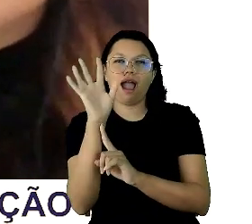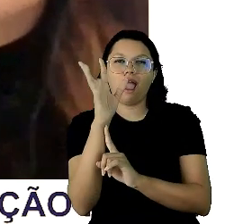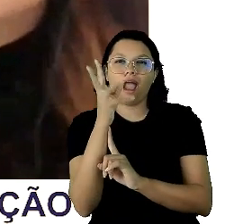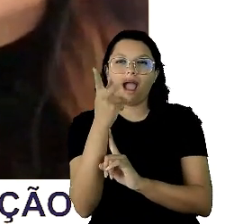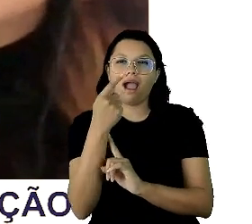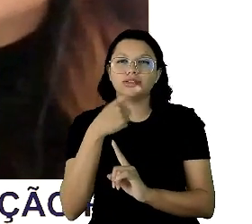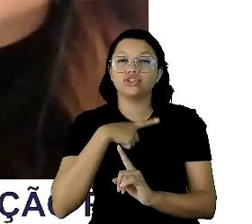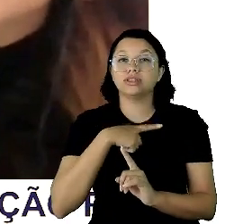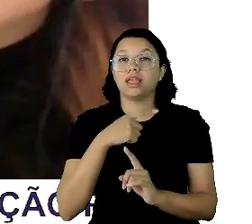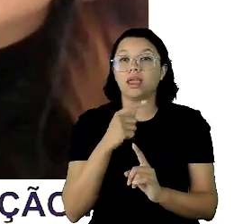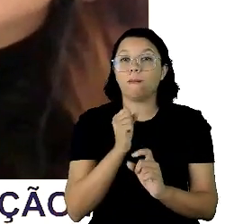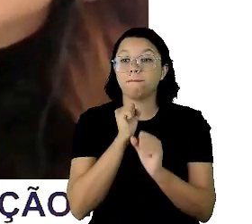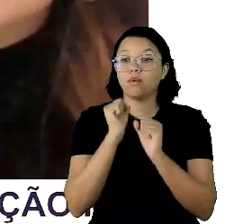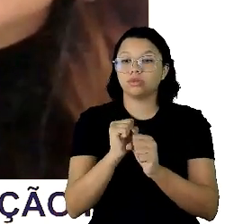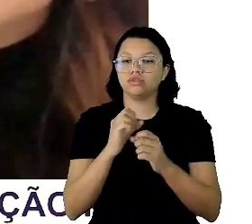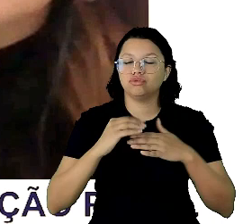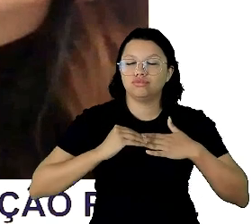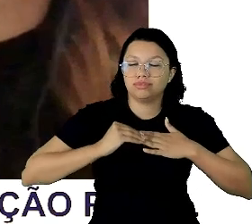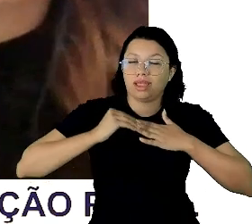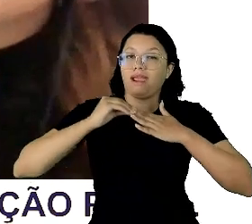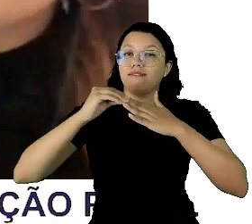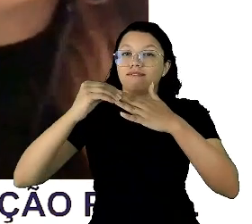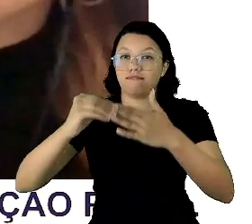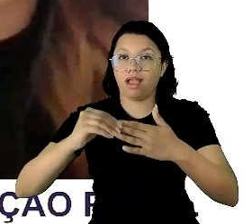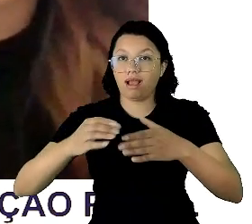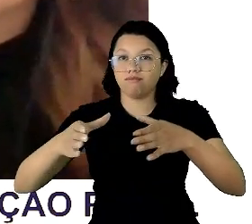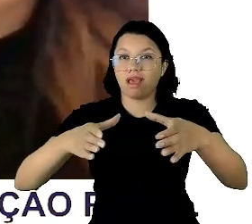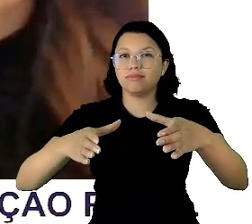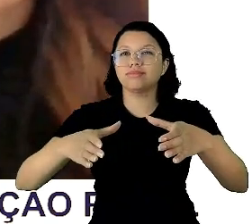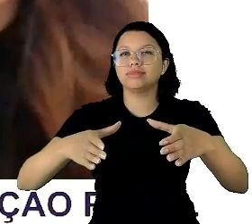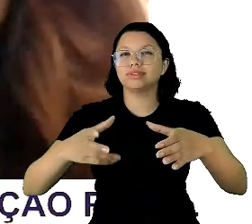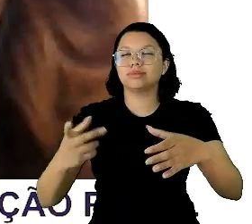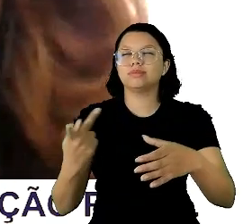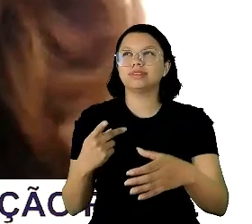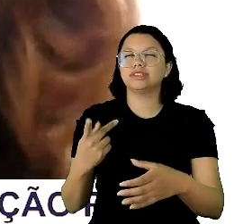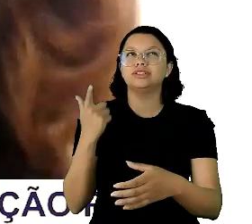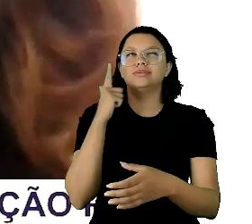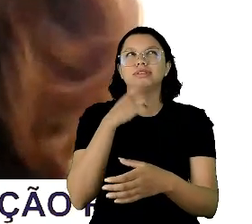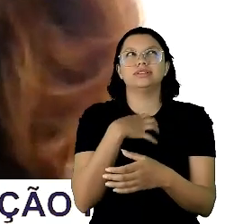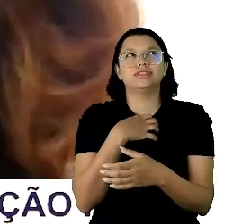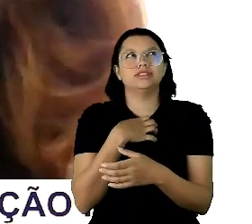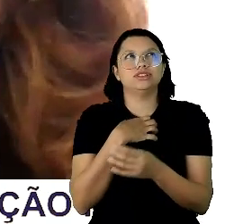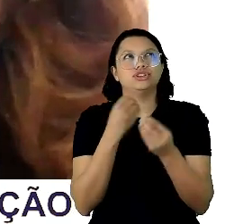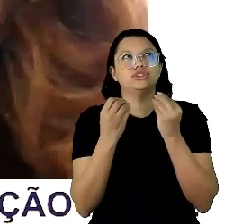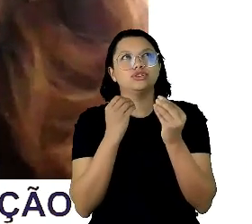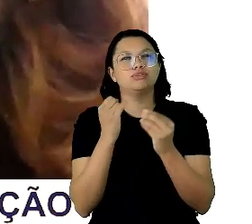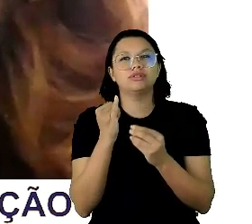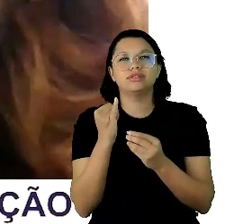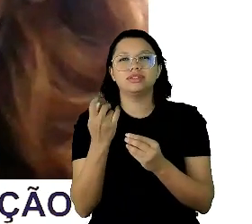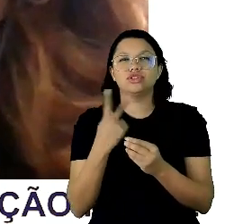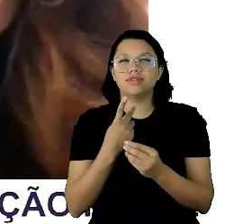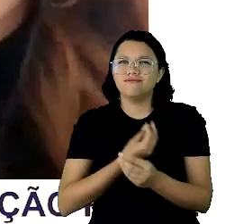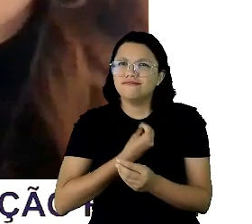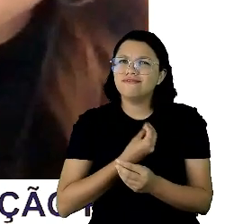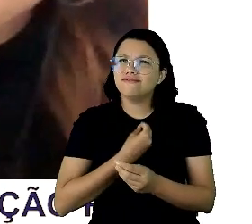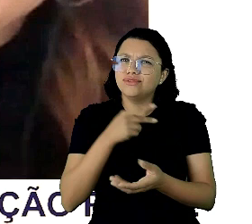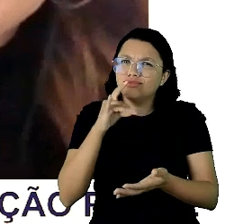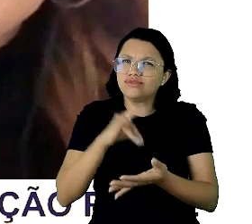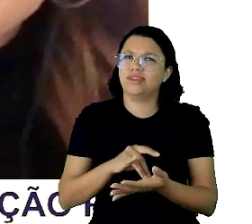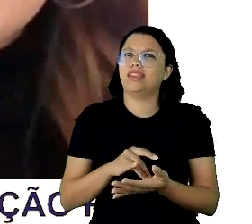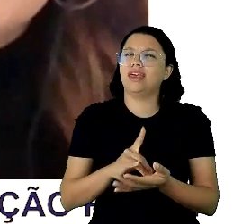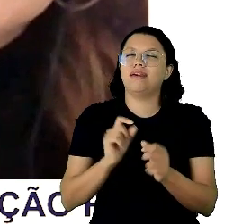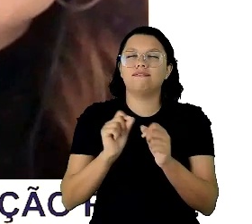para aquela situação. A gente consegue se sentir como a protagonista, e isso faz uma